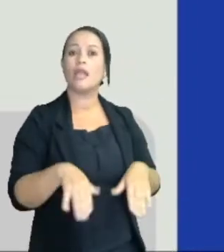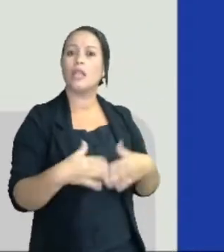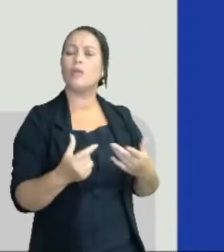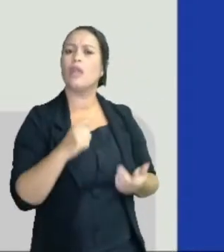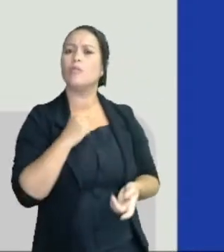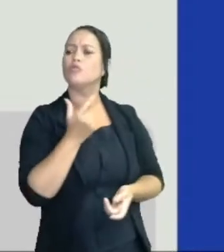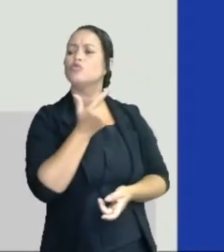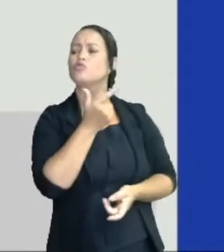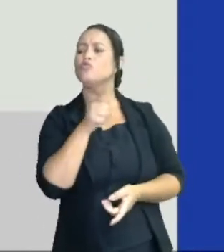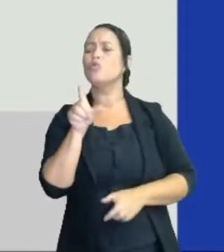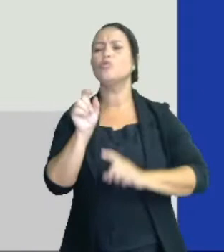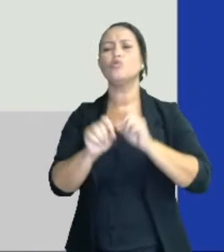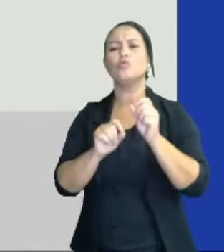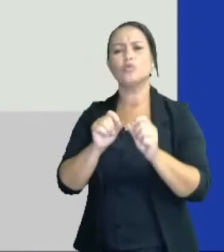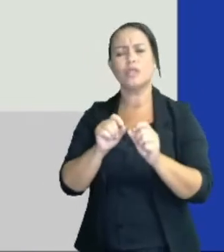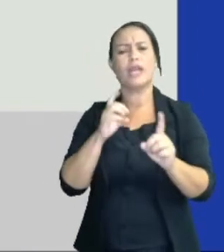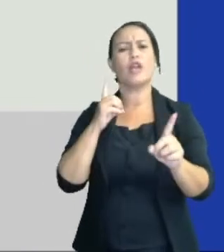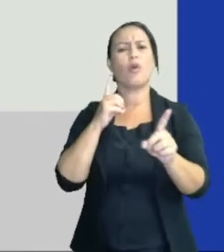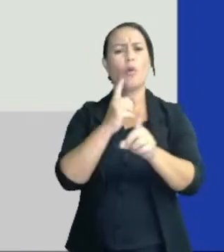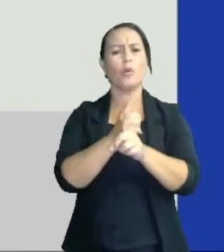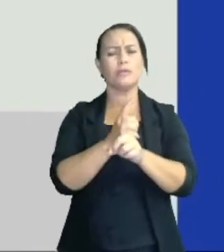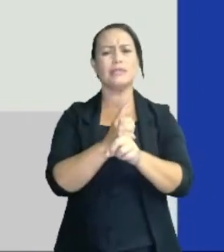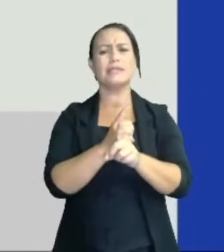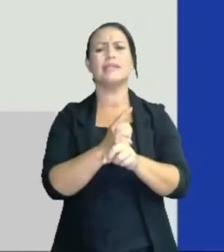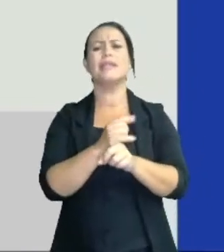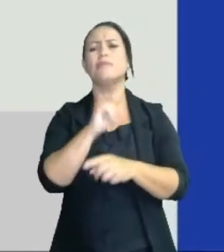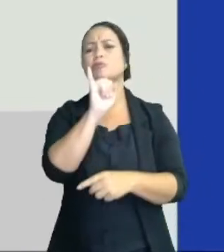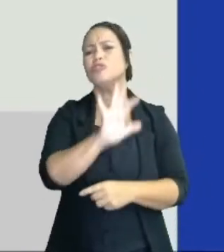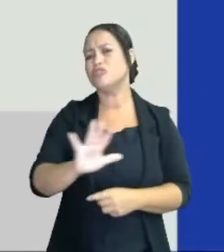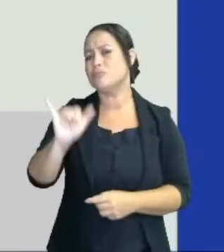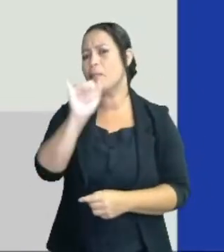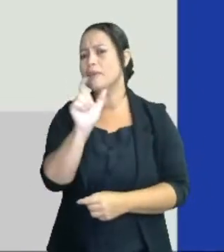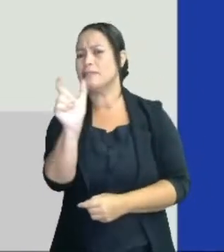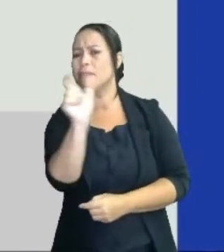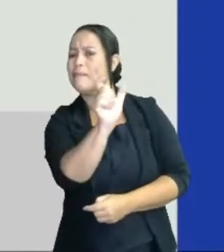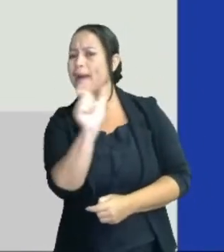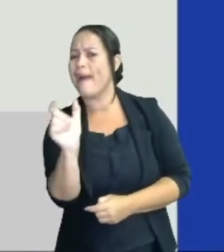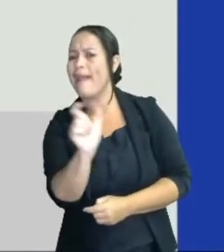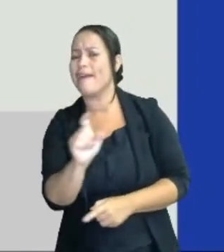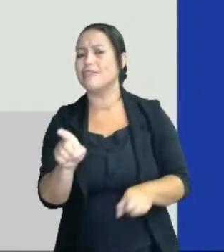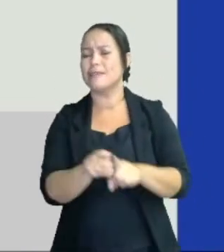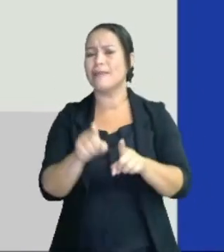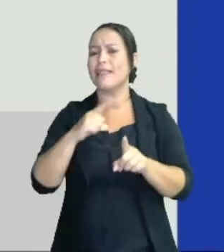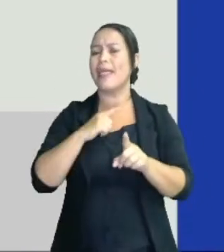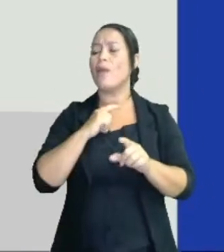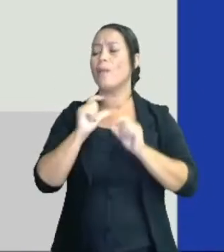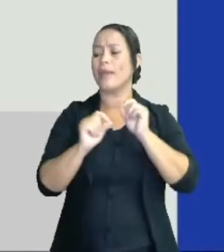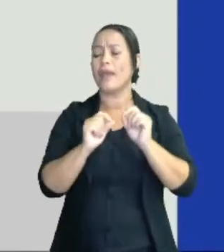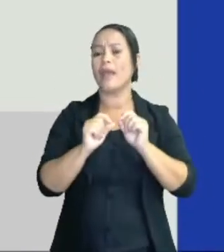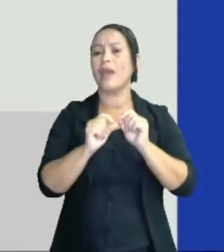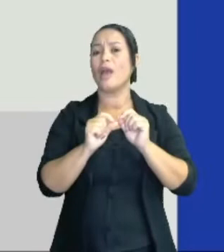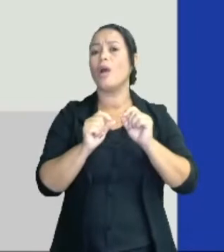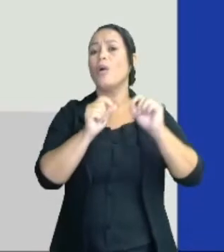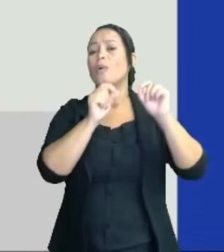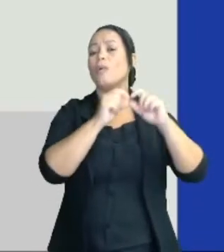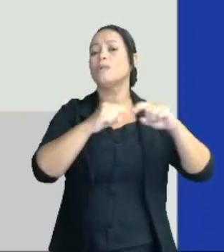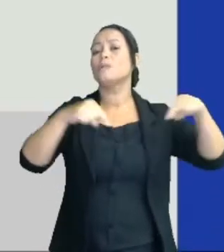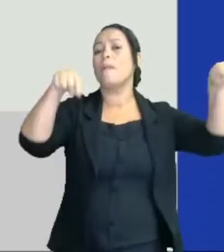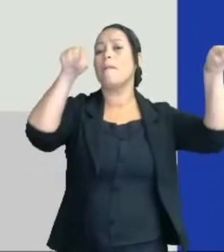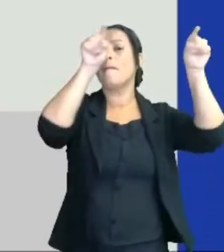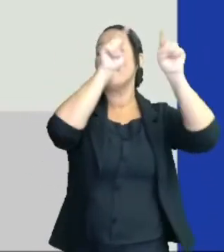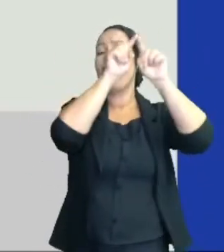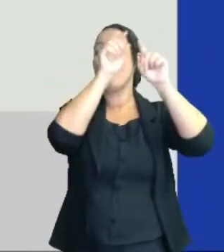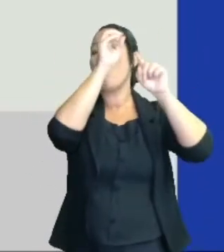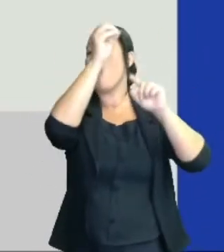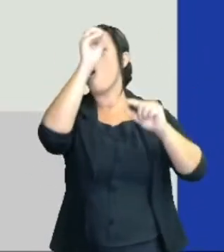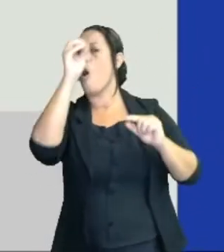Outros recursos gráficos que encontramos nas histórias em quadrinhos são os balões, tá certo? Os